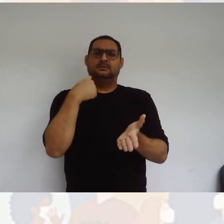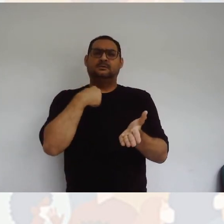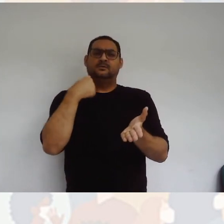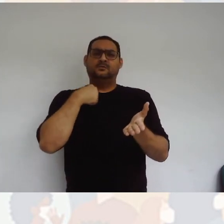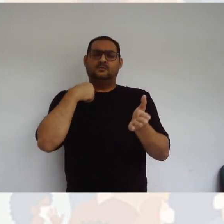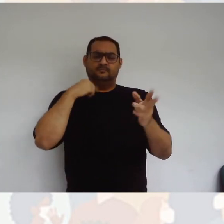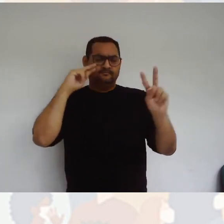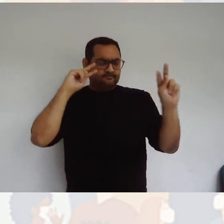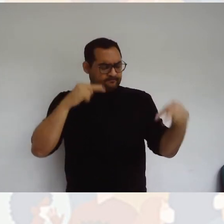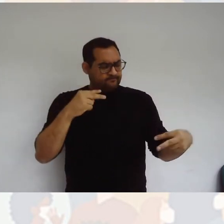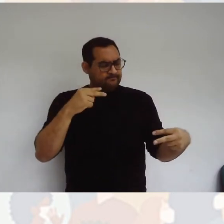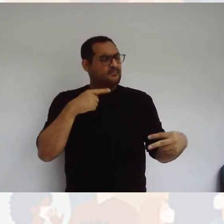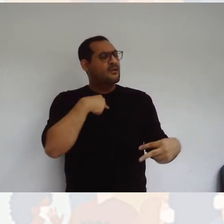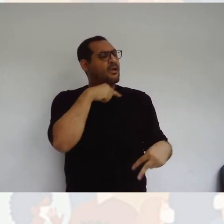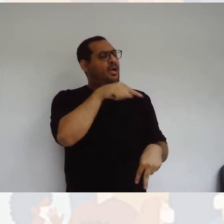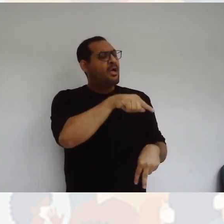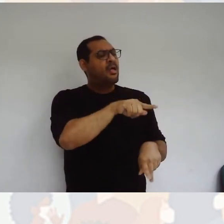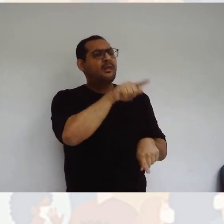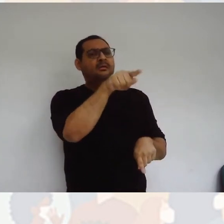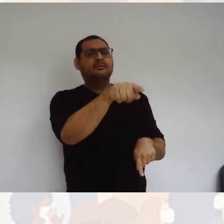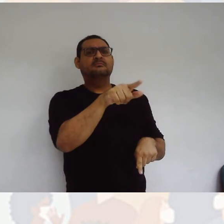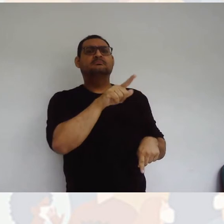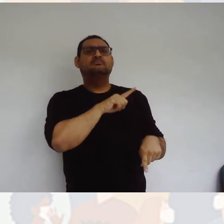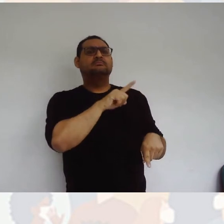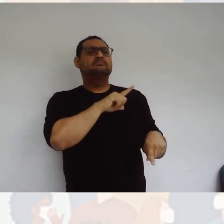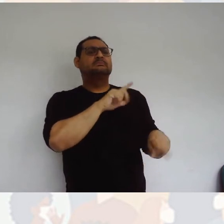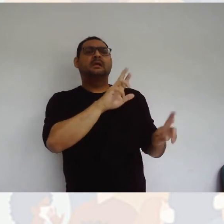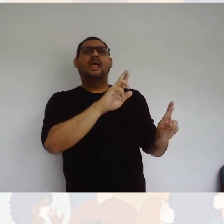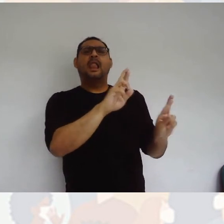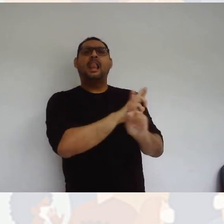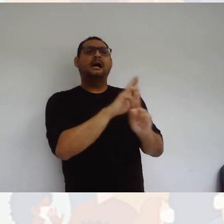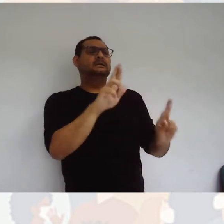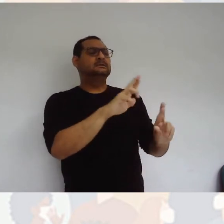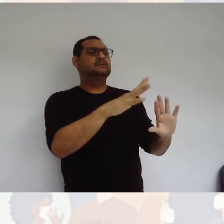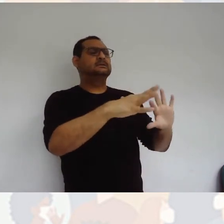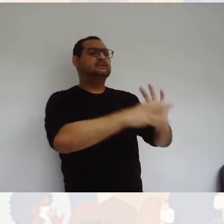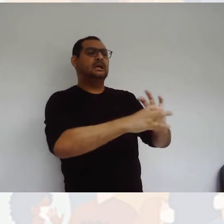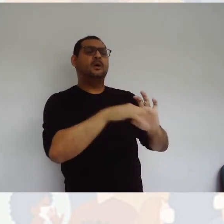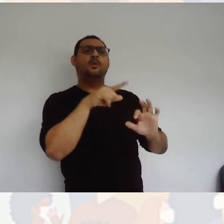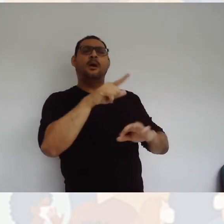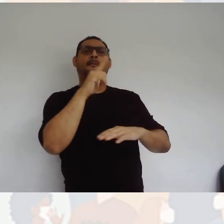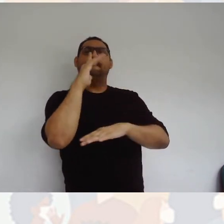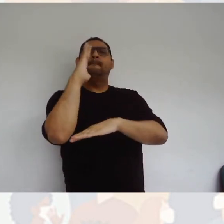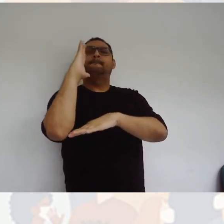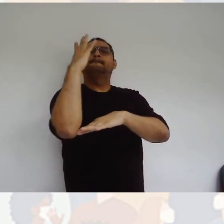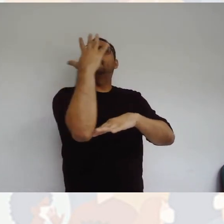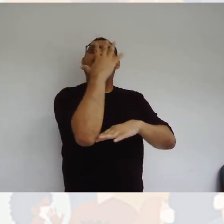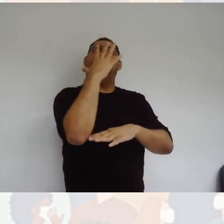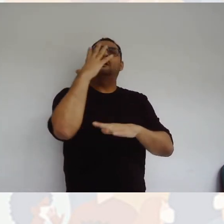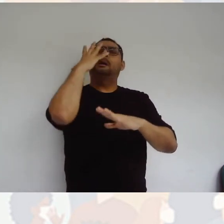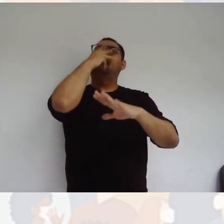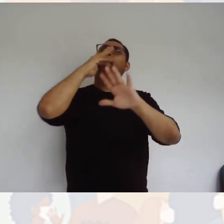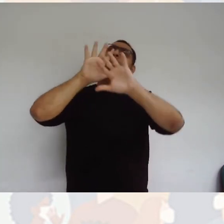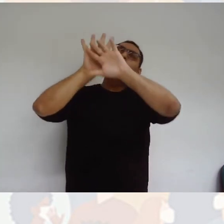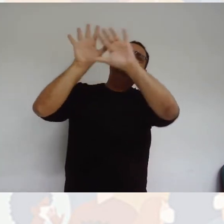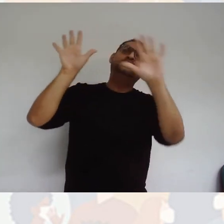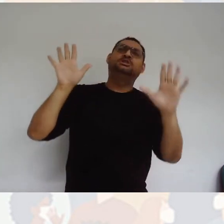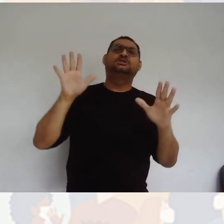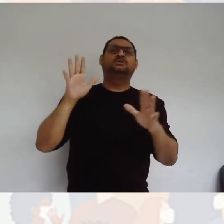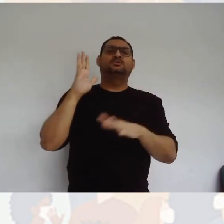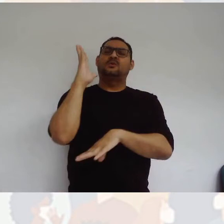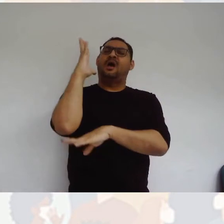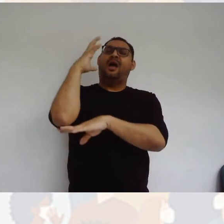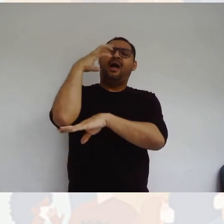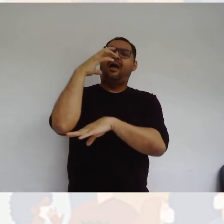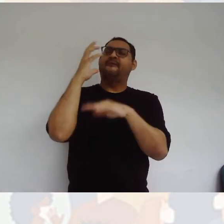a relação dele com as coisas ali no parque, né? Como a beleza do lugar, como as árvores, como